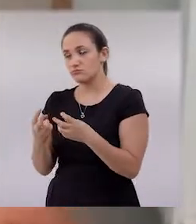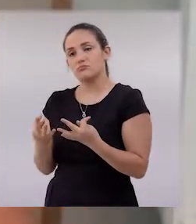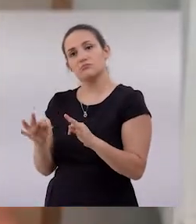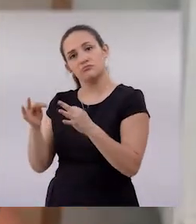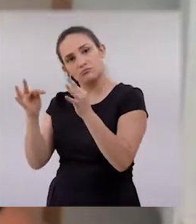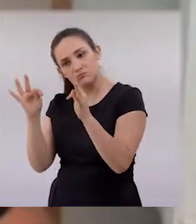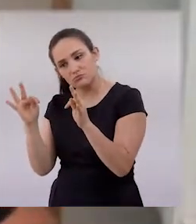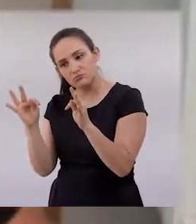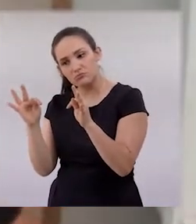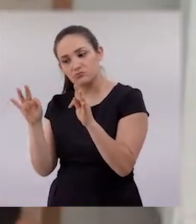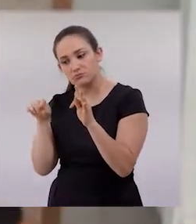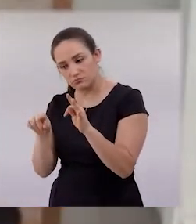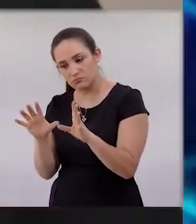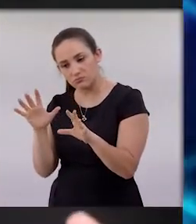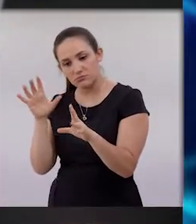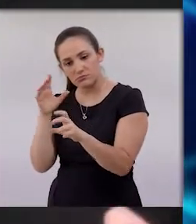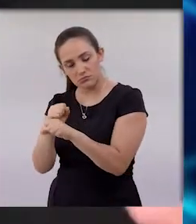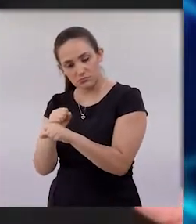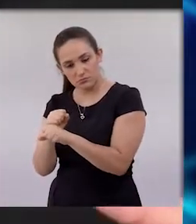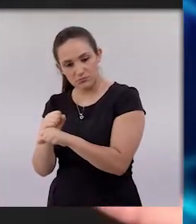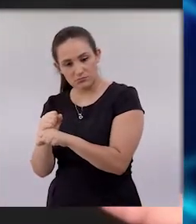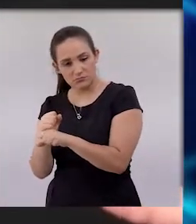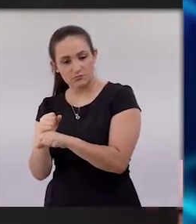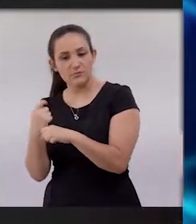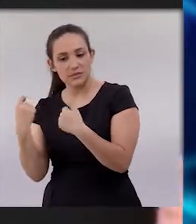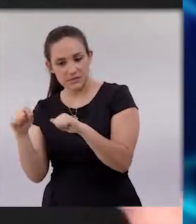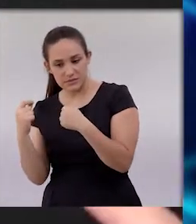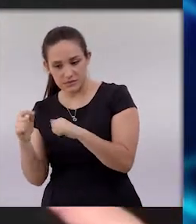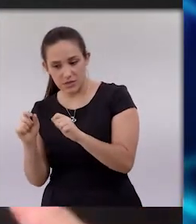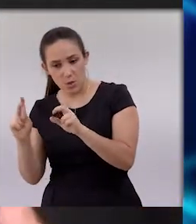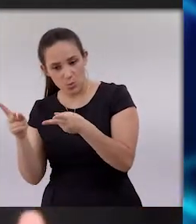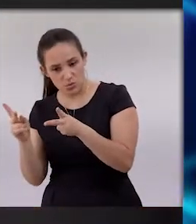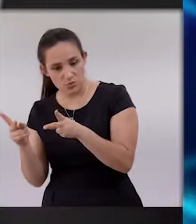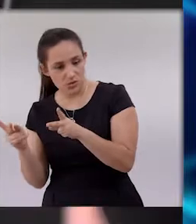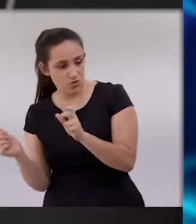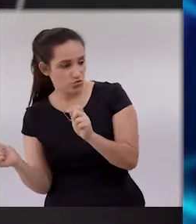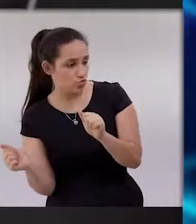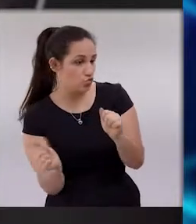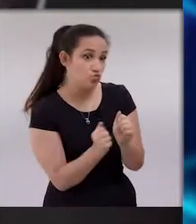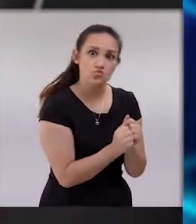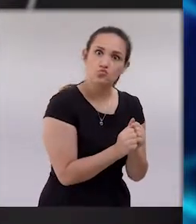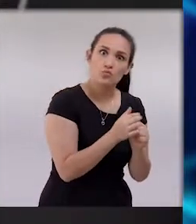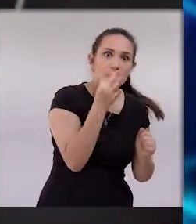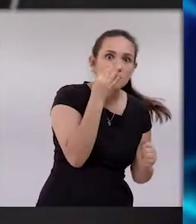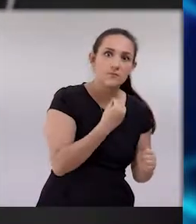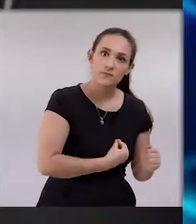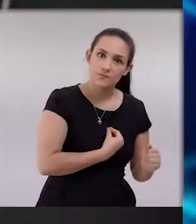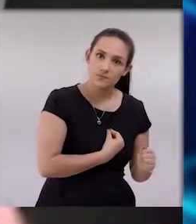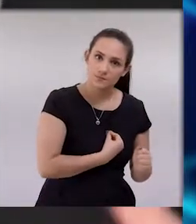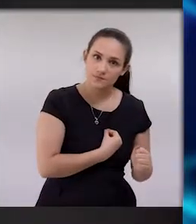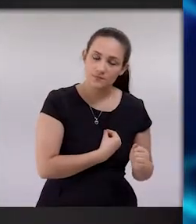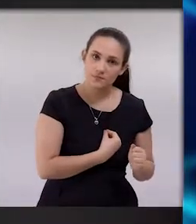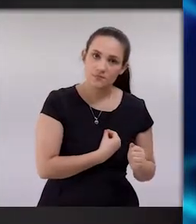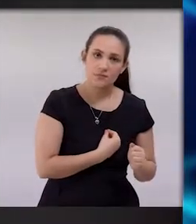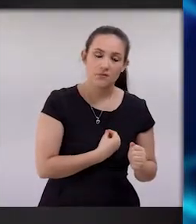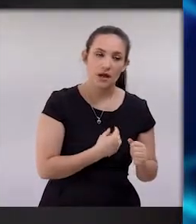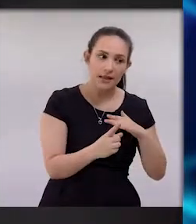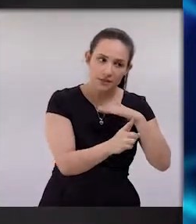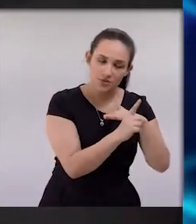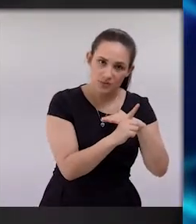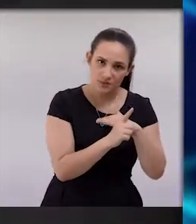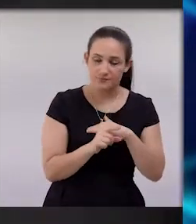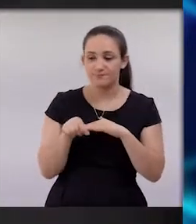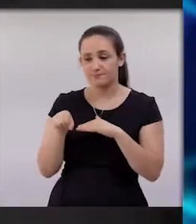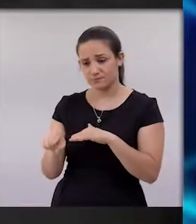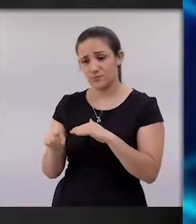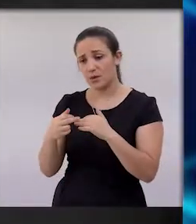digitais, interagem, continuam nessa mesma linha com o presencial. A vantagem